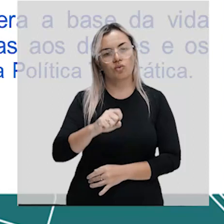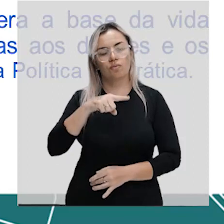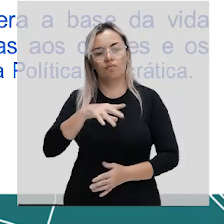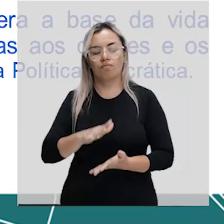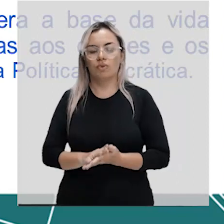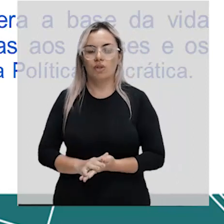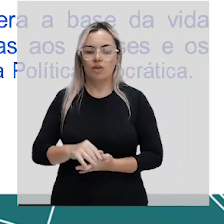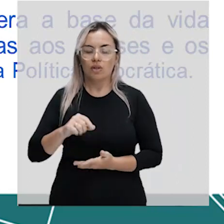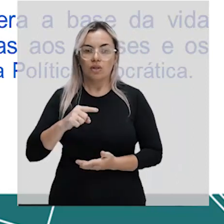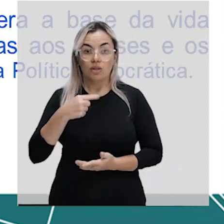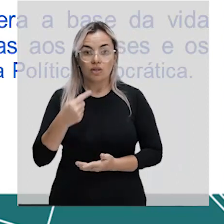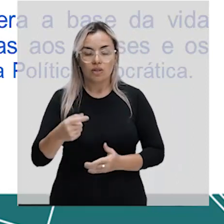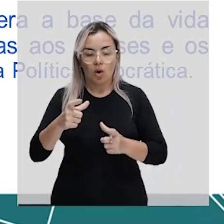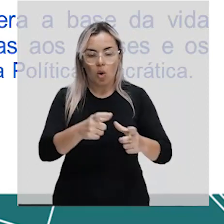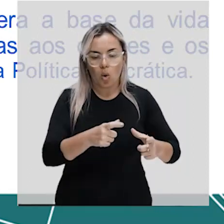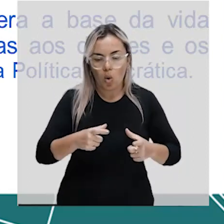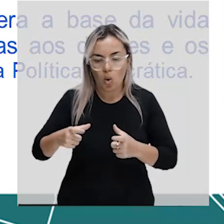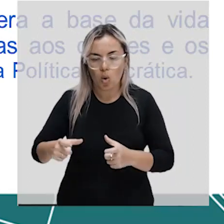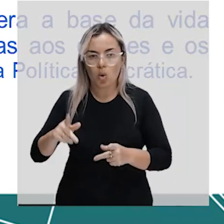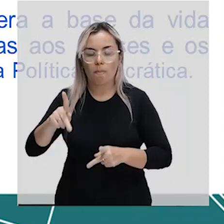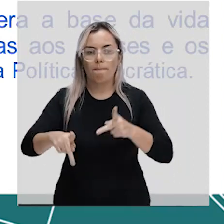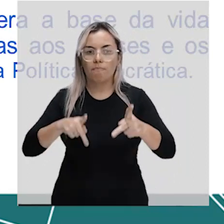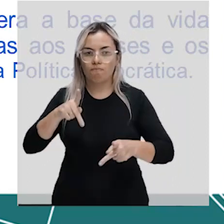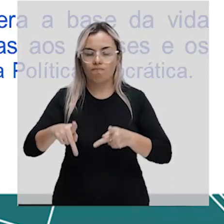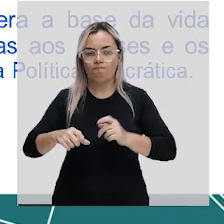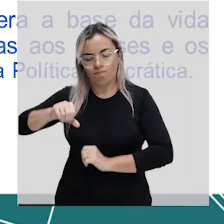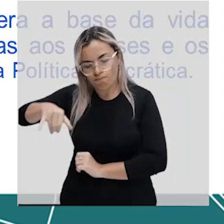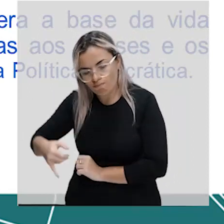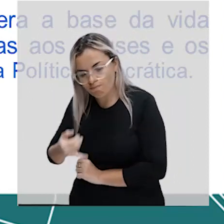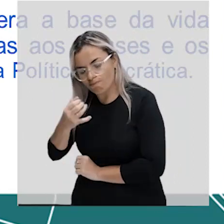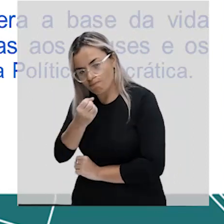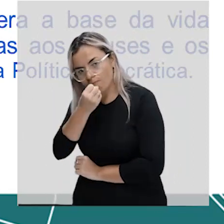vão aproveitar muito bem